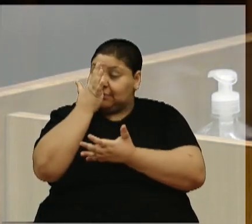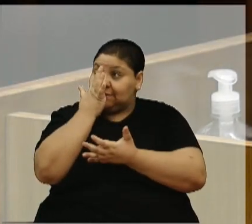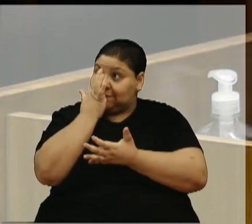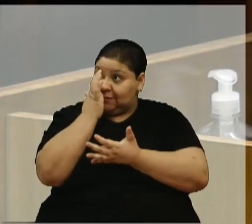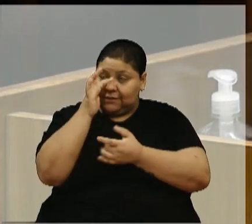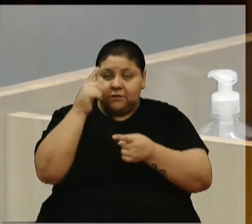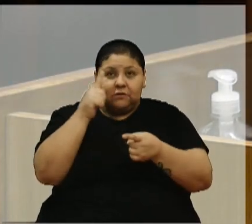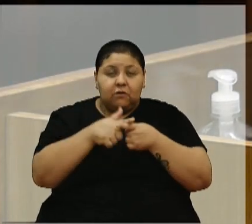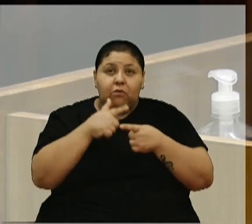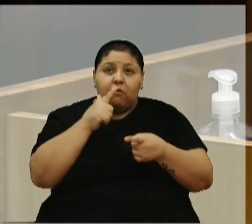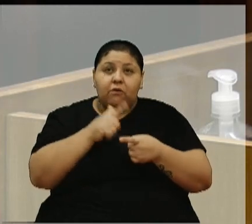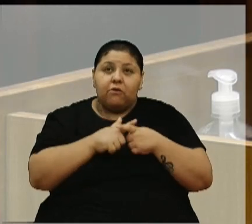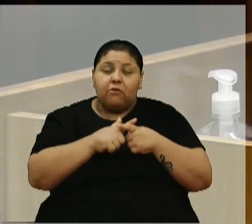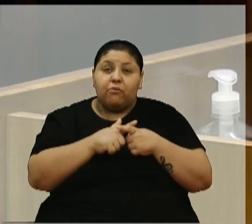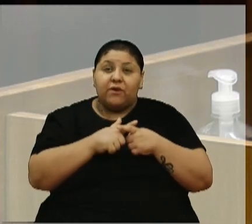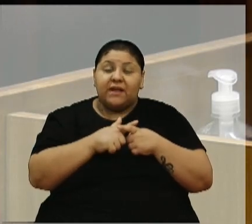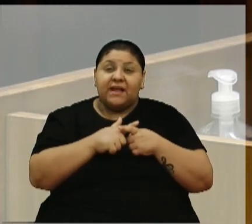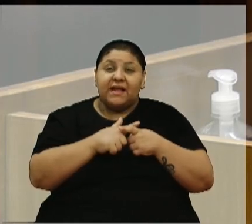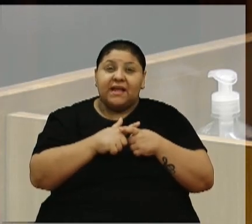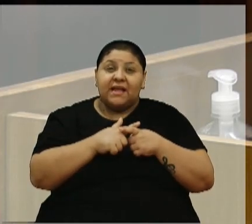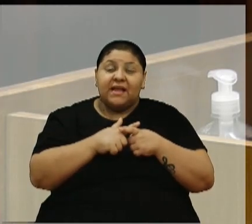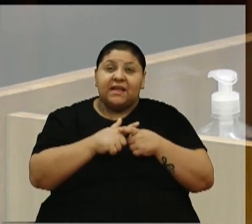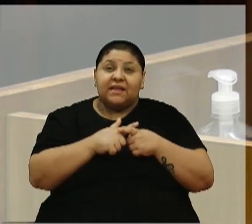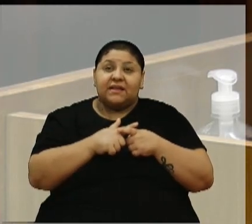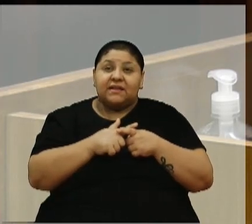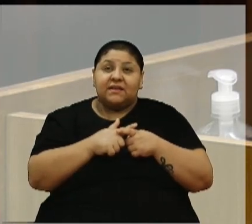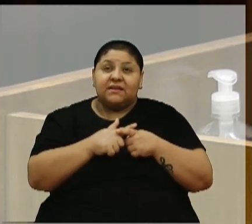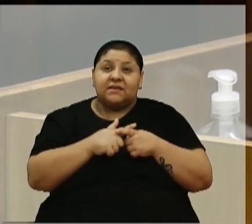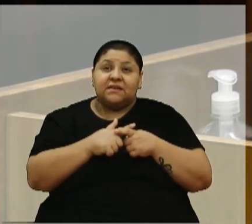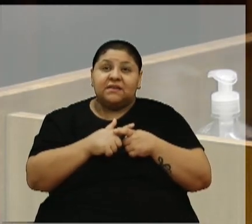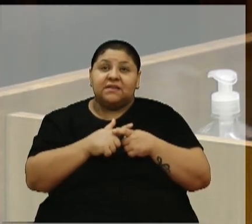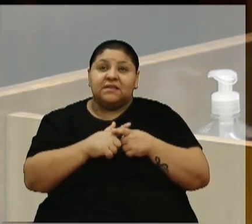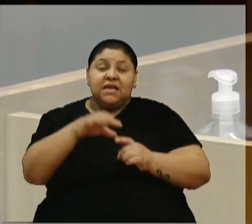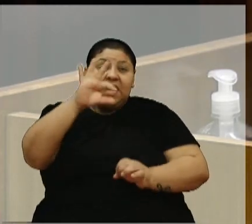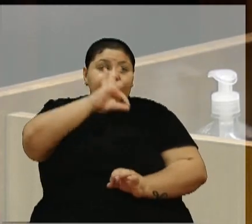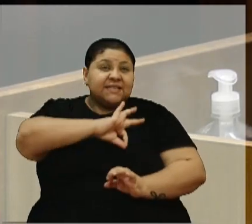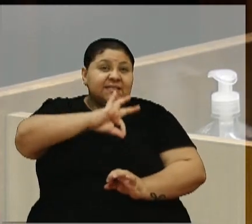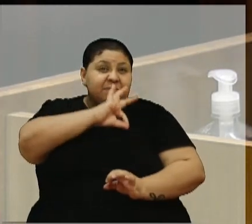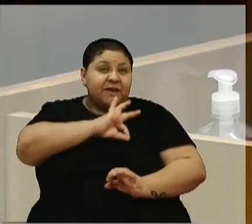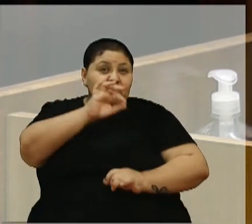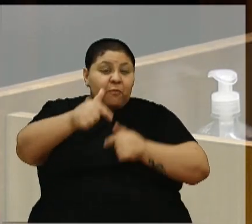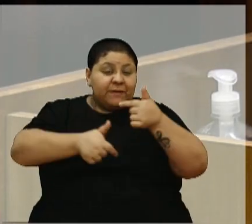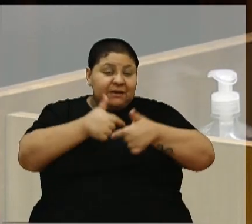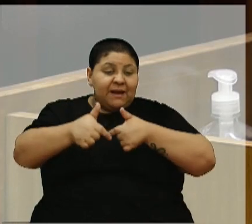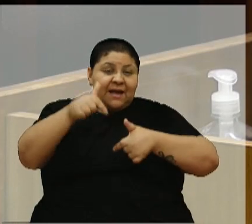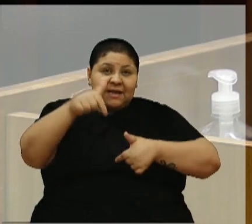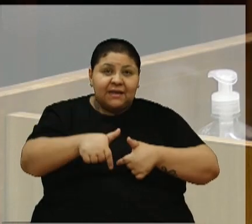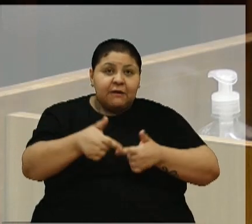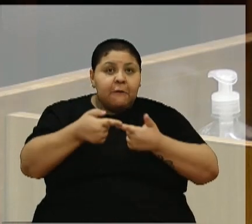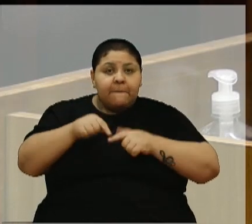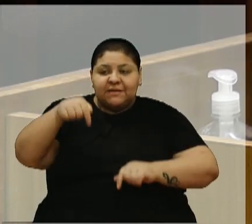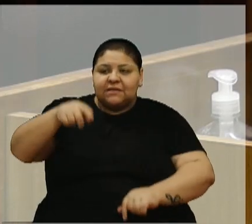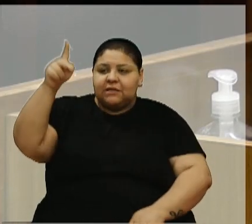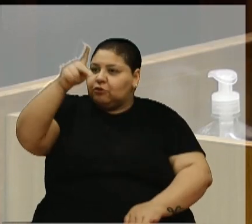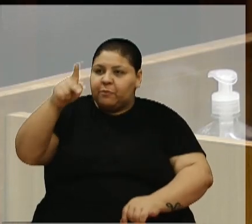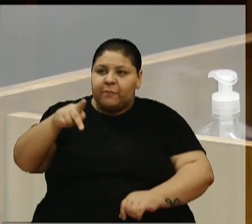Porque receberam, comprovaram que receberam para fazer o seu serviço, mas aqui nesse país nem isso não é